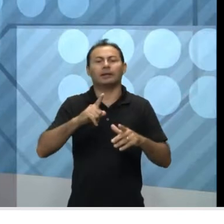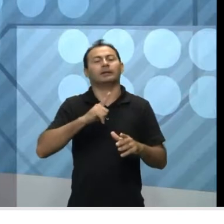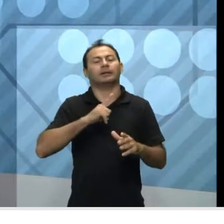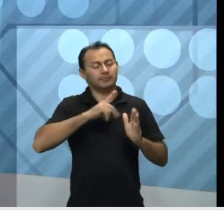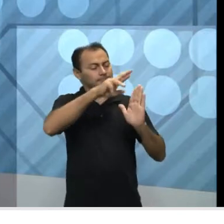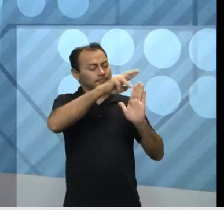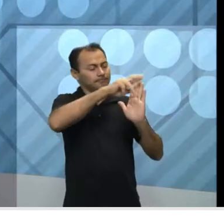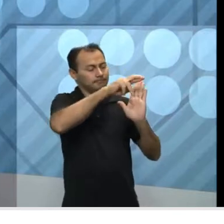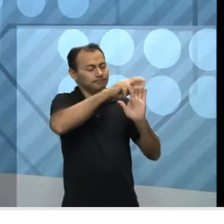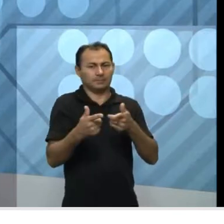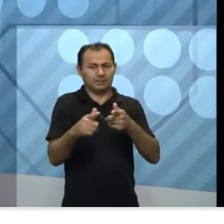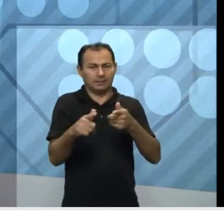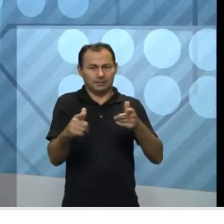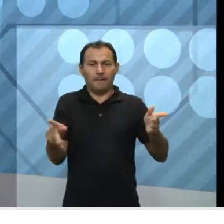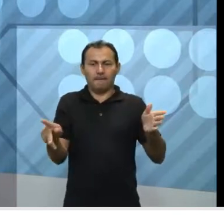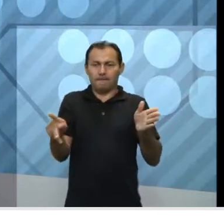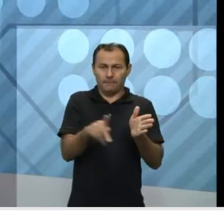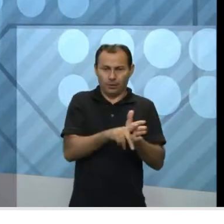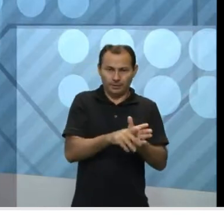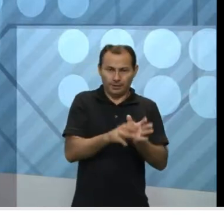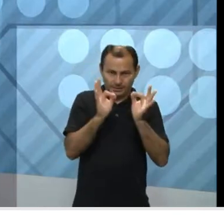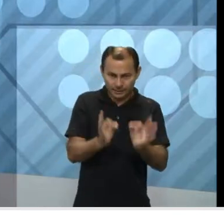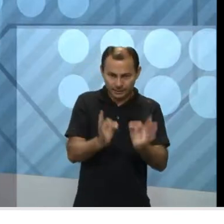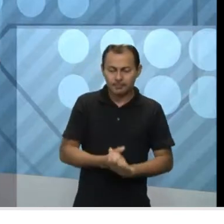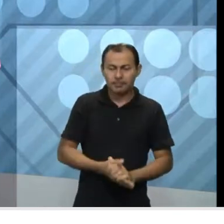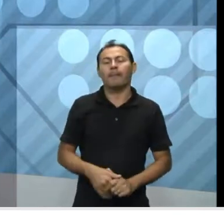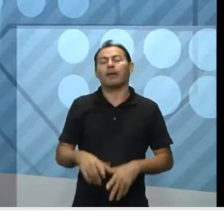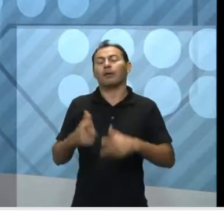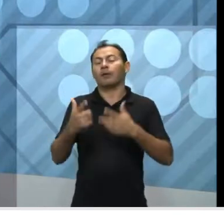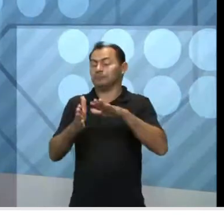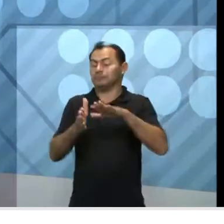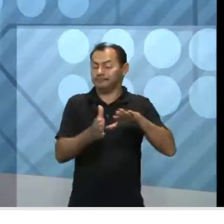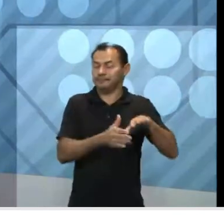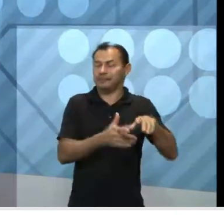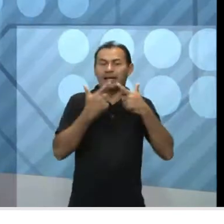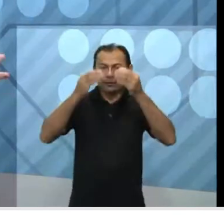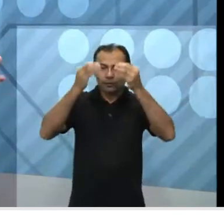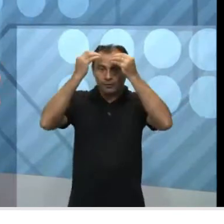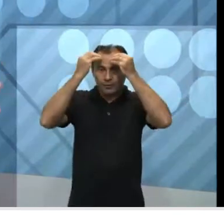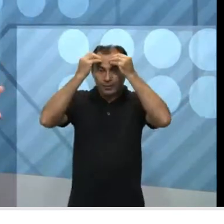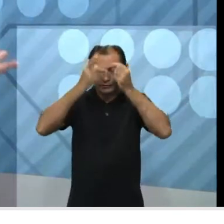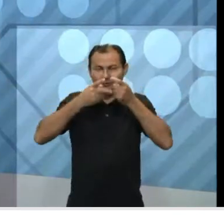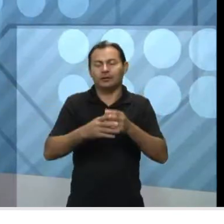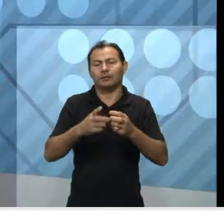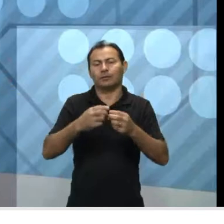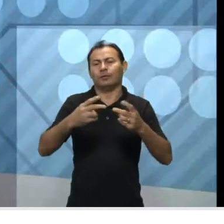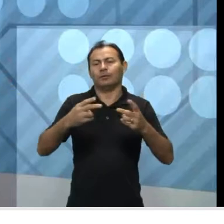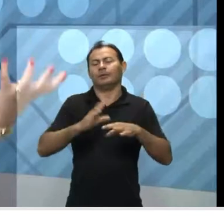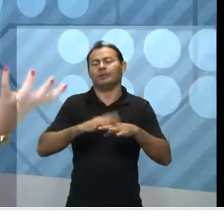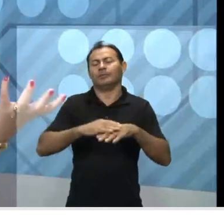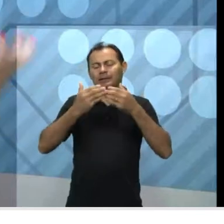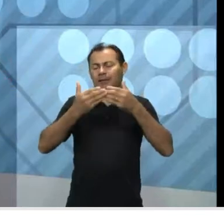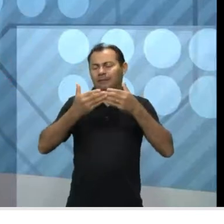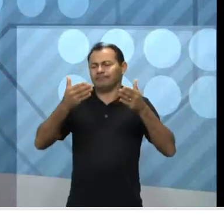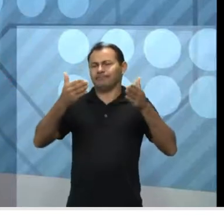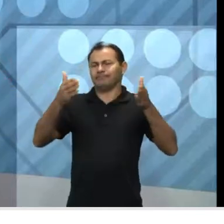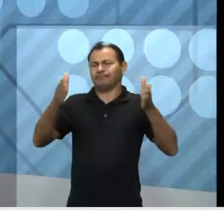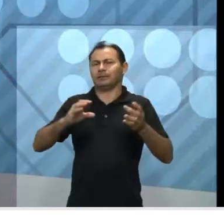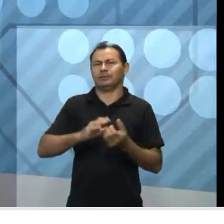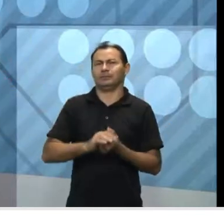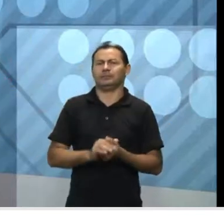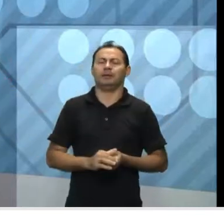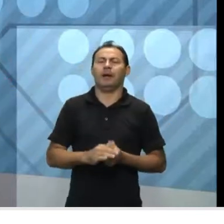próprias. Tá? Enquanto que linguagem é um exemplo que eu dei para você agora, é algo um pouco mais amplo e que a pessoa surda